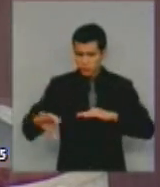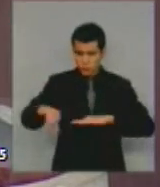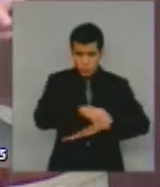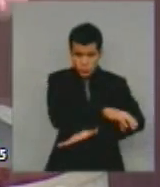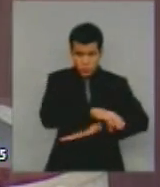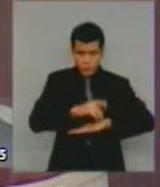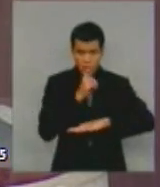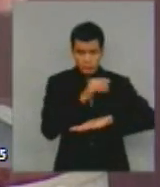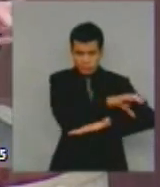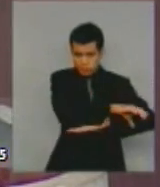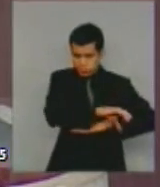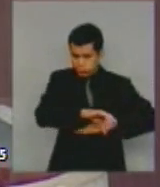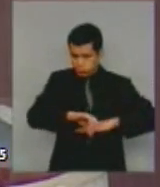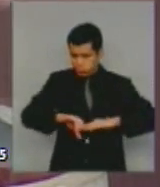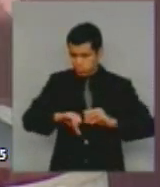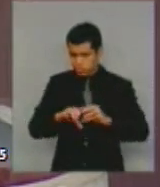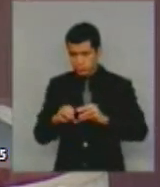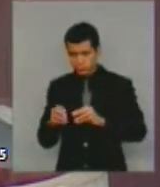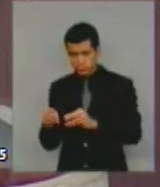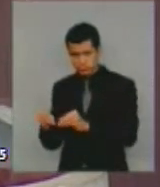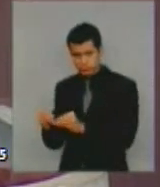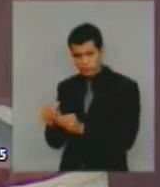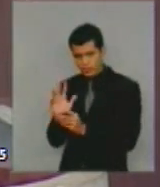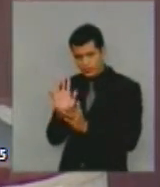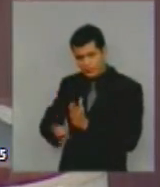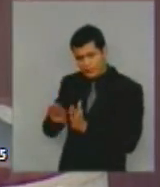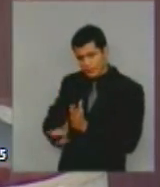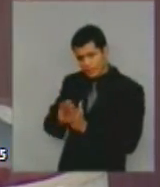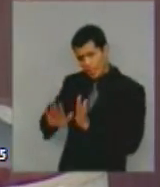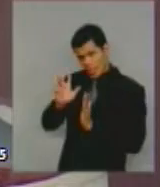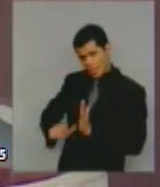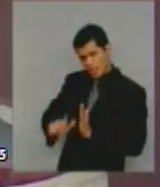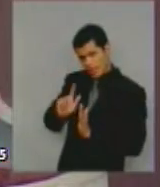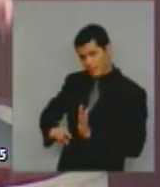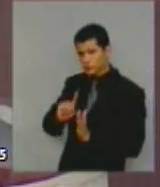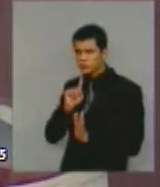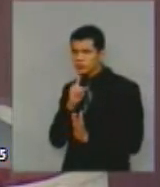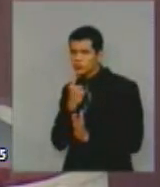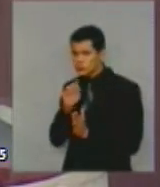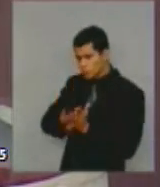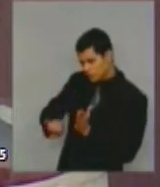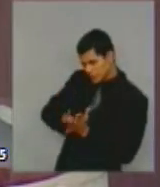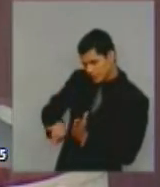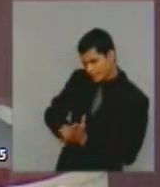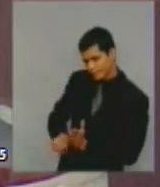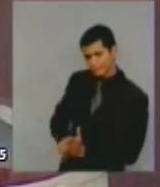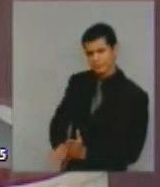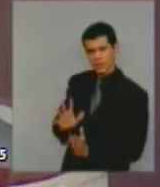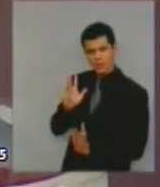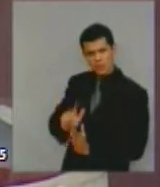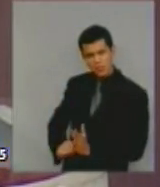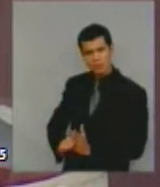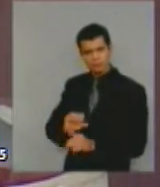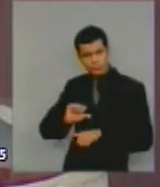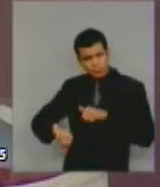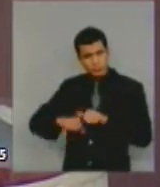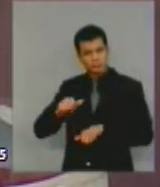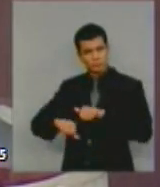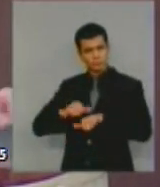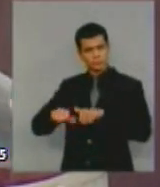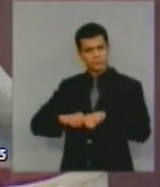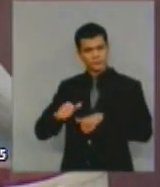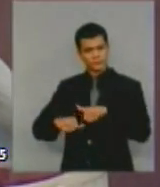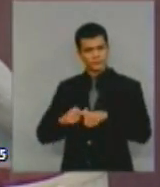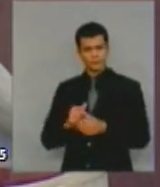a contaminação, a poluição, a eutrofização dessa água. Segundo, é absurdo que em algumas regiões do Ceará, como o